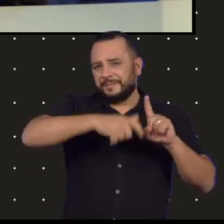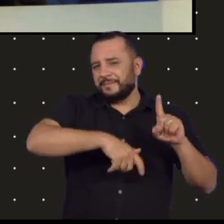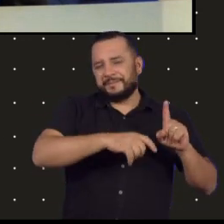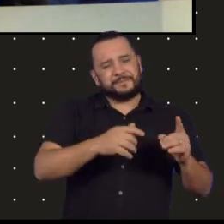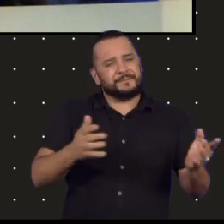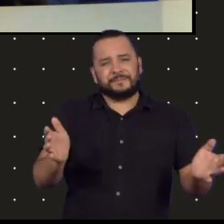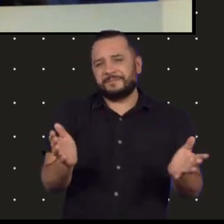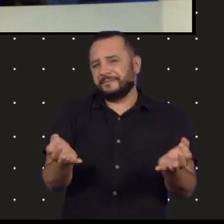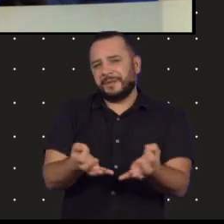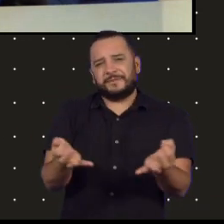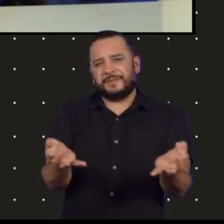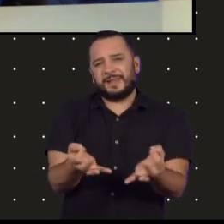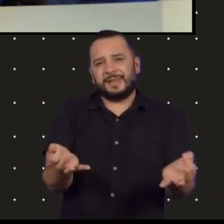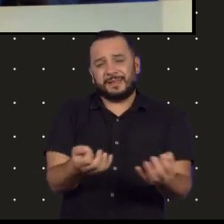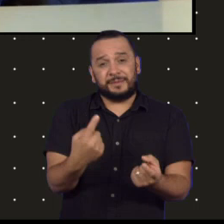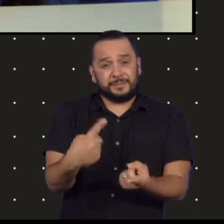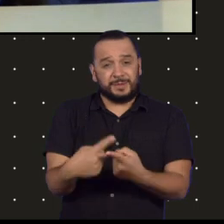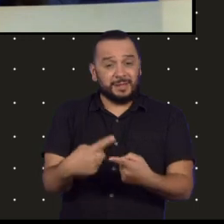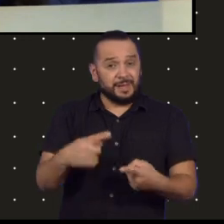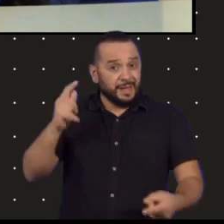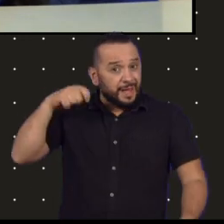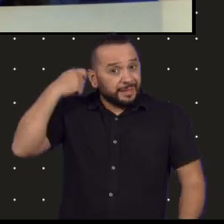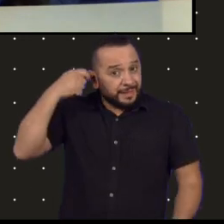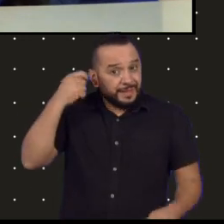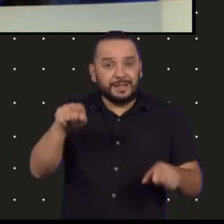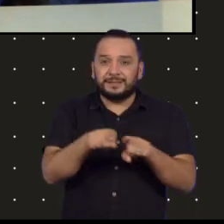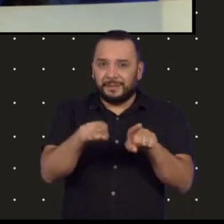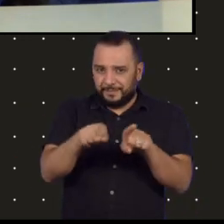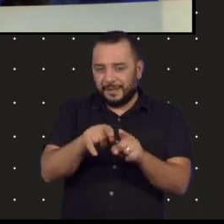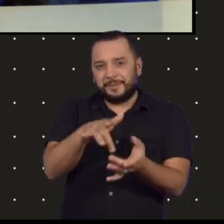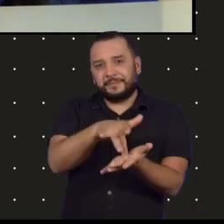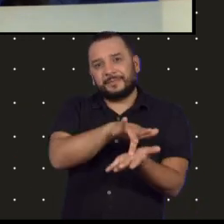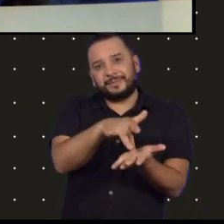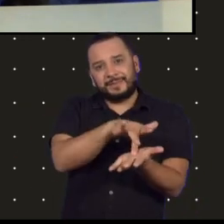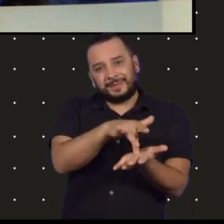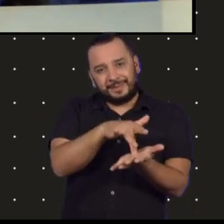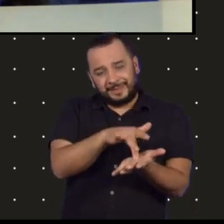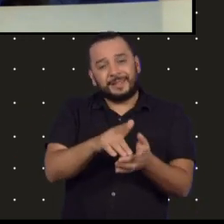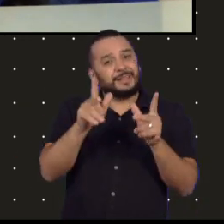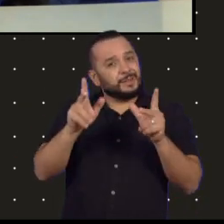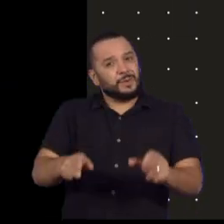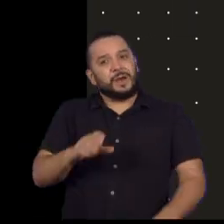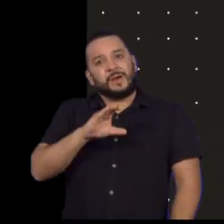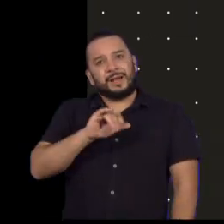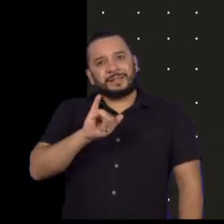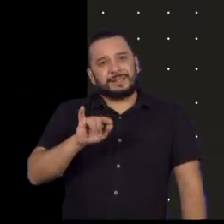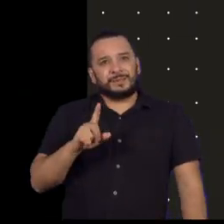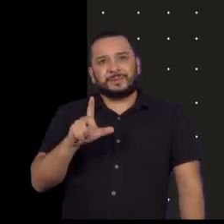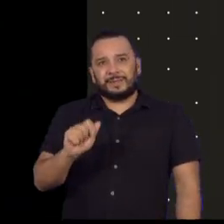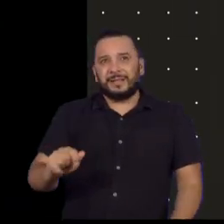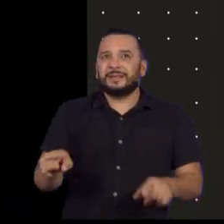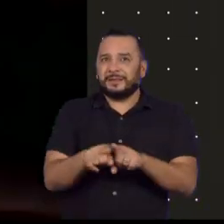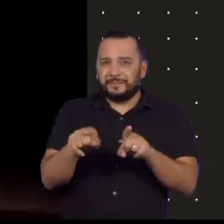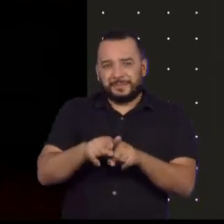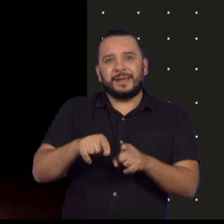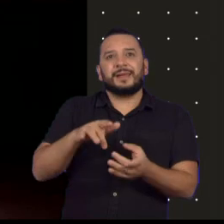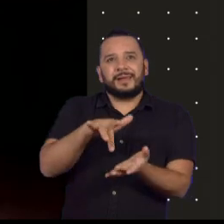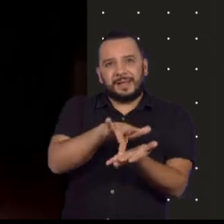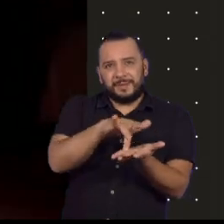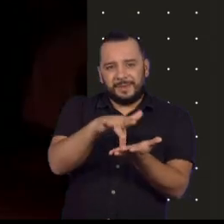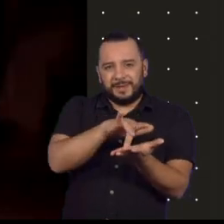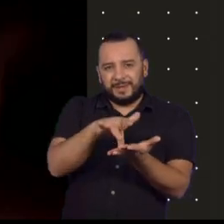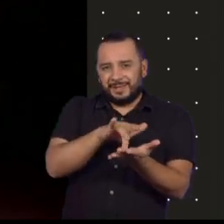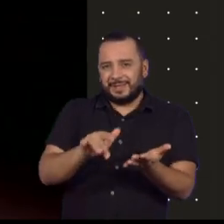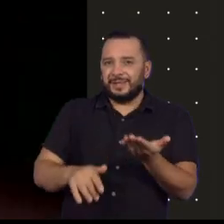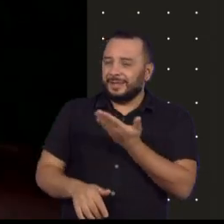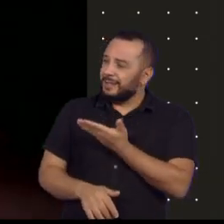fantásticas, porque ela, além de ser atriz, é bailarina. E a Cacilda também era bailarina. Então, além de ter reavivado a